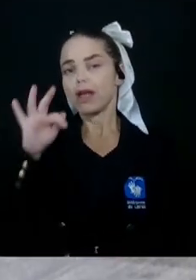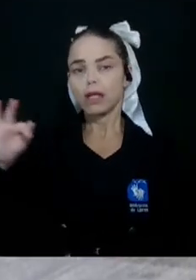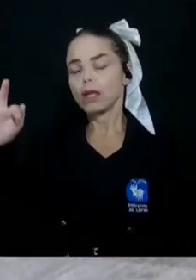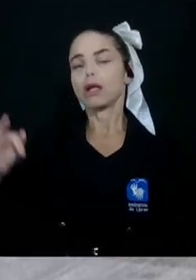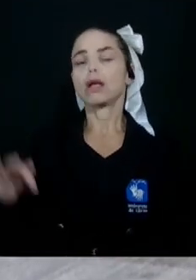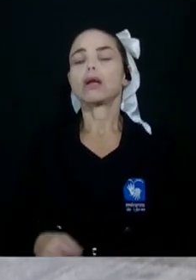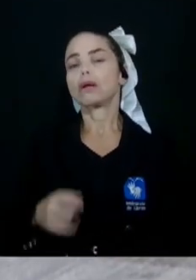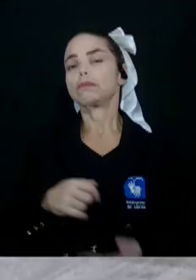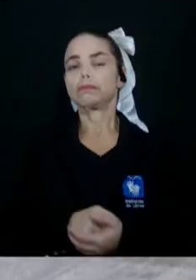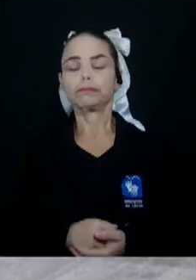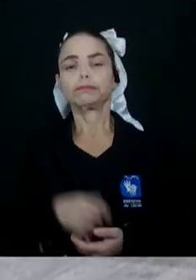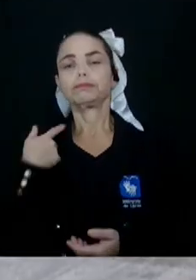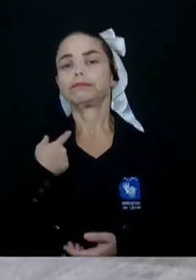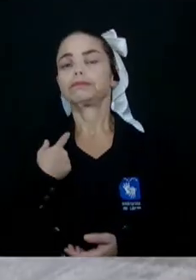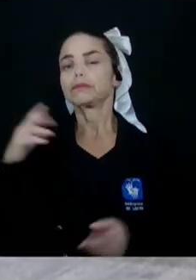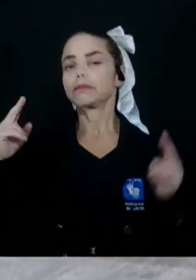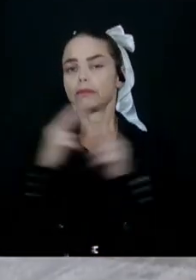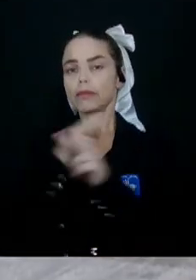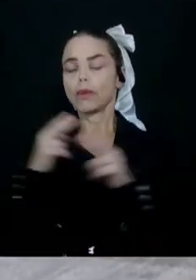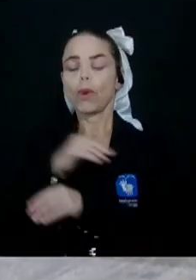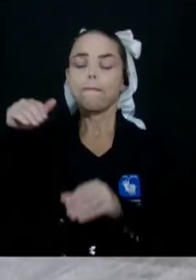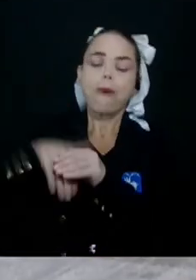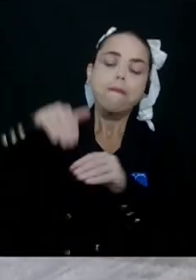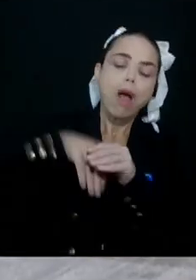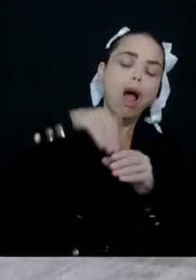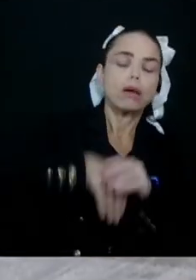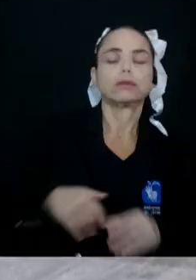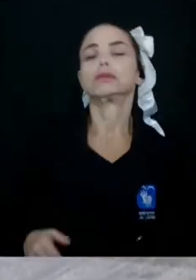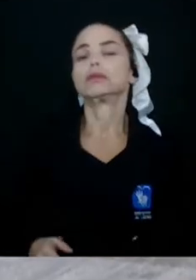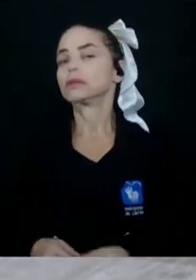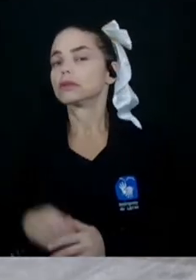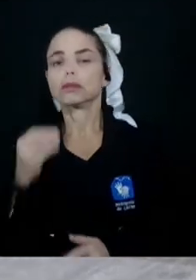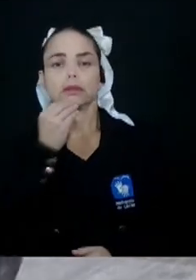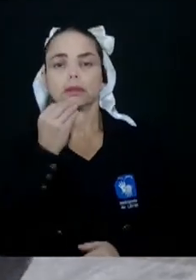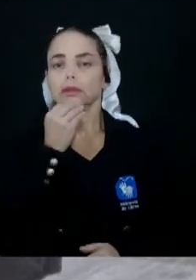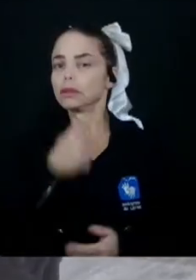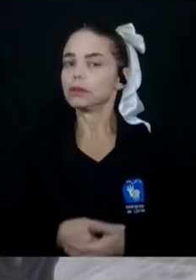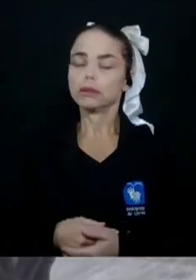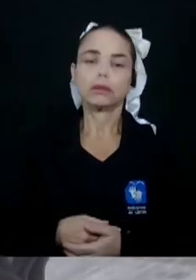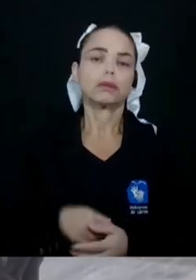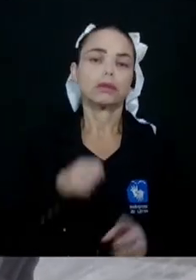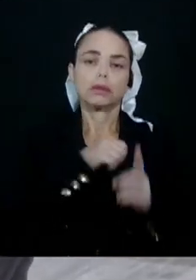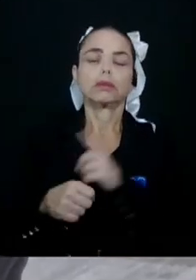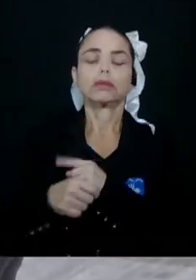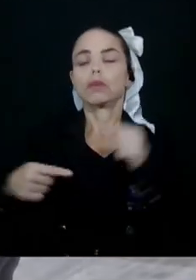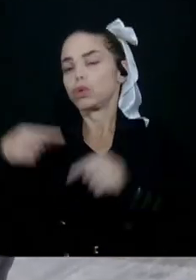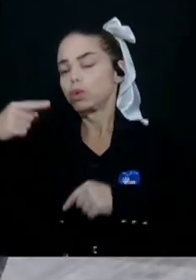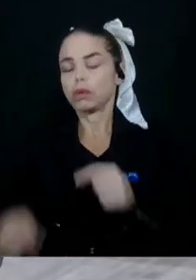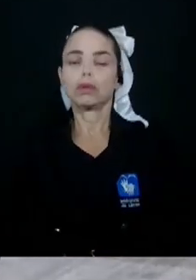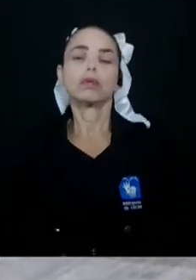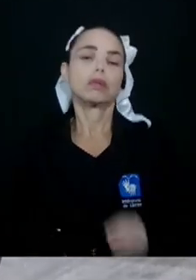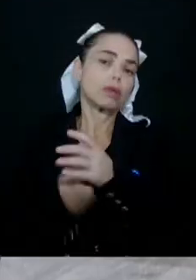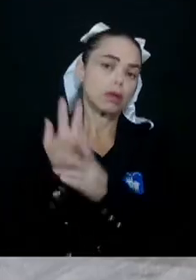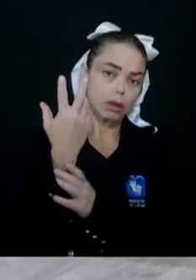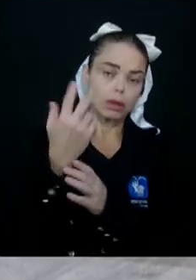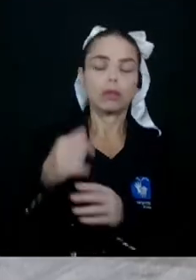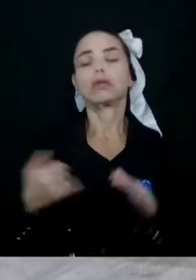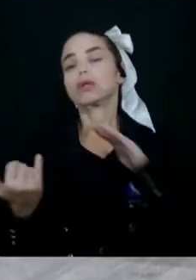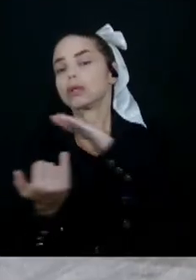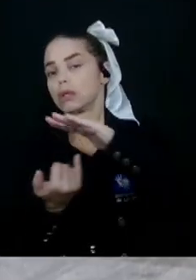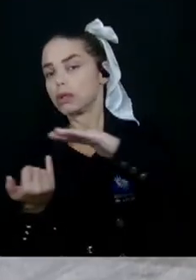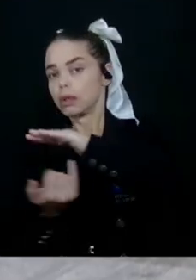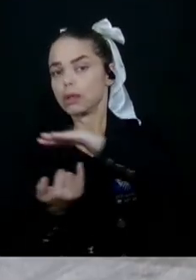matéria seja votada sem a oportunidade da sociedade debater. Ao criar essa instituição, eles